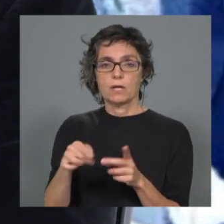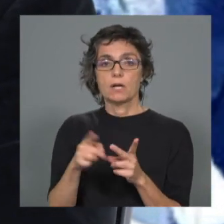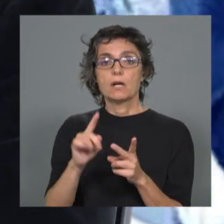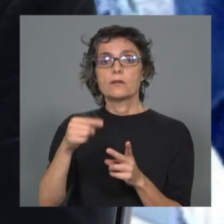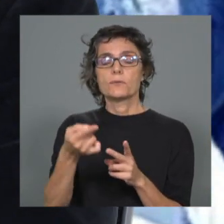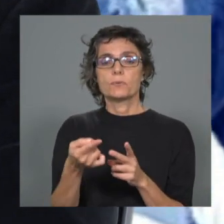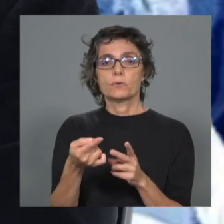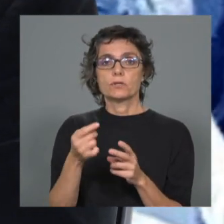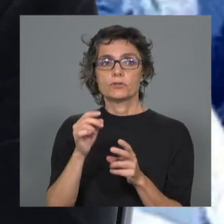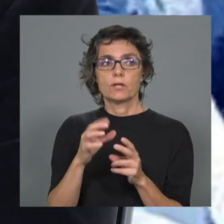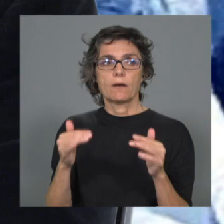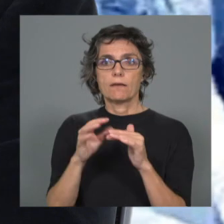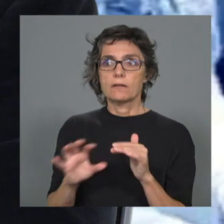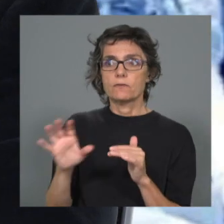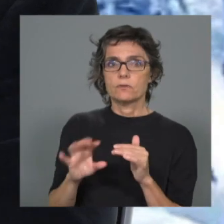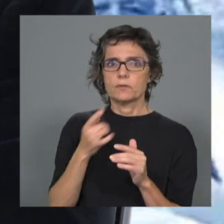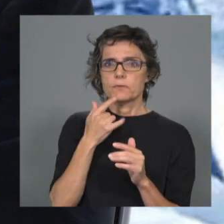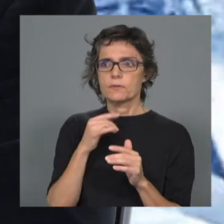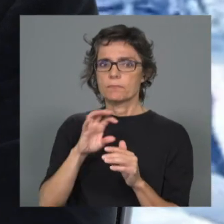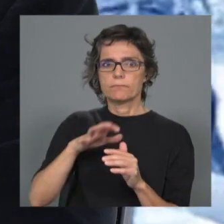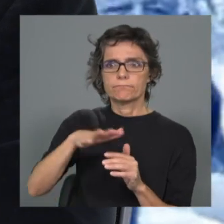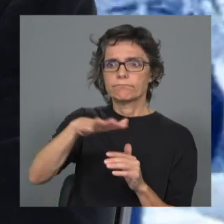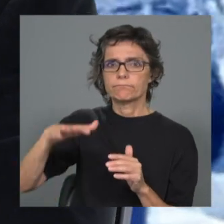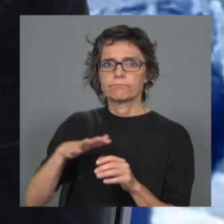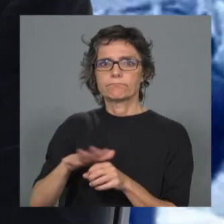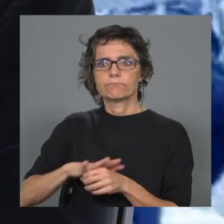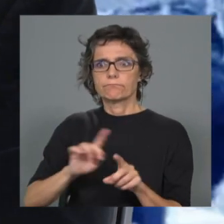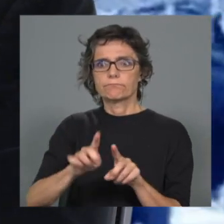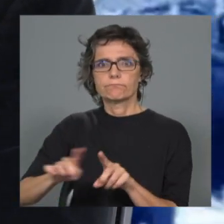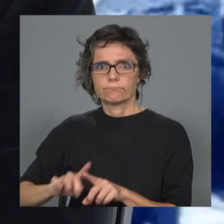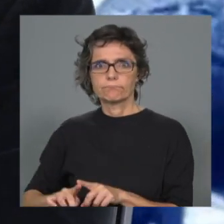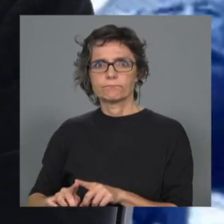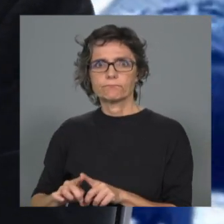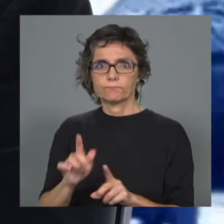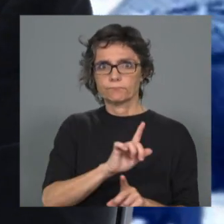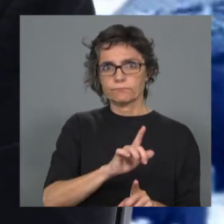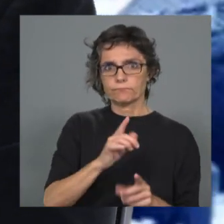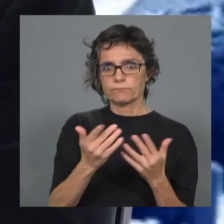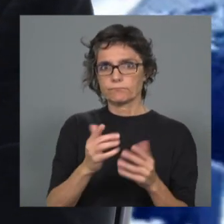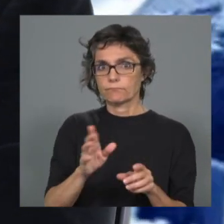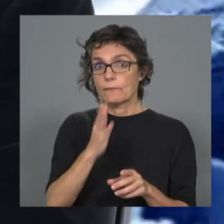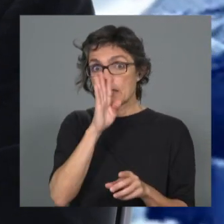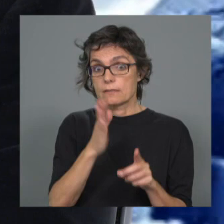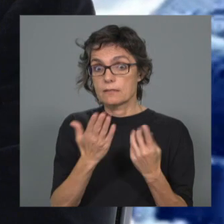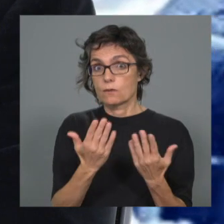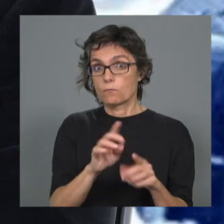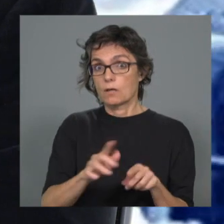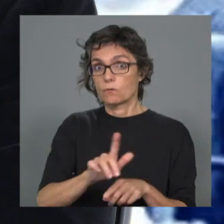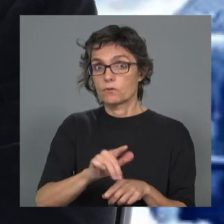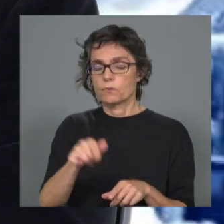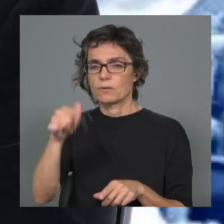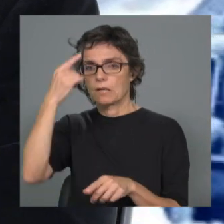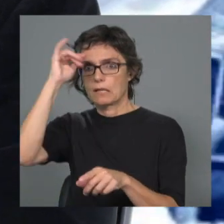país todo e nós percebemos que as realidades de contextos multidesafiados eram muito diferentes de Lisboa, e por isso todas as ideias